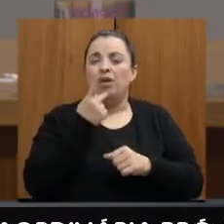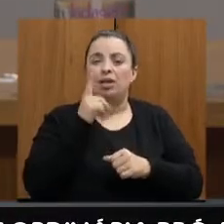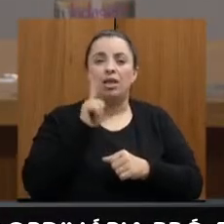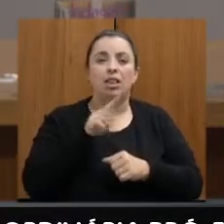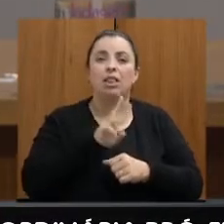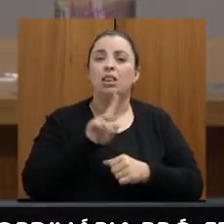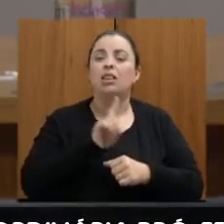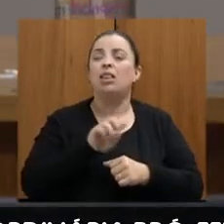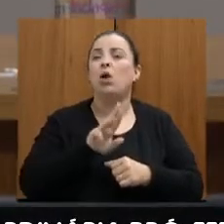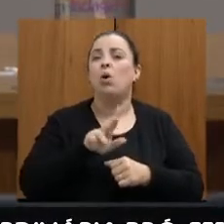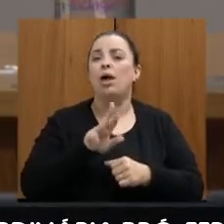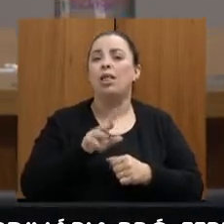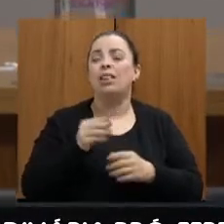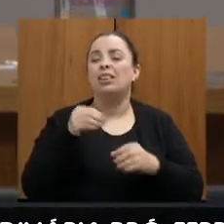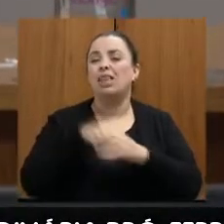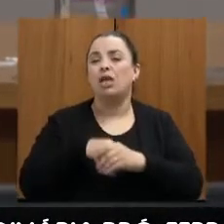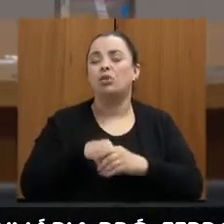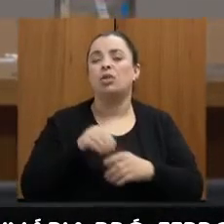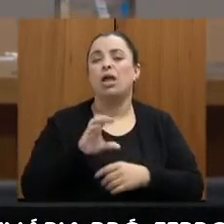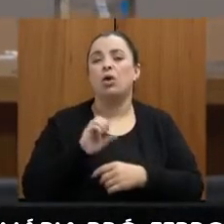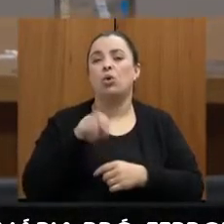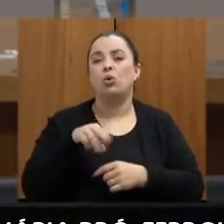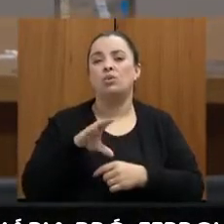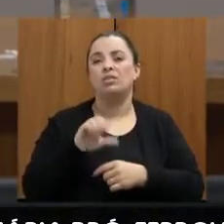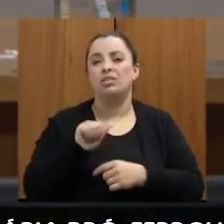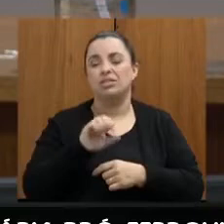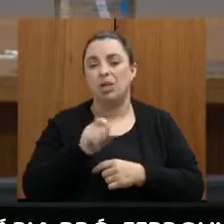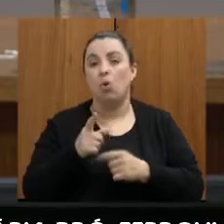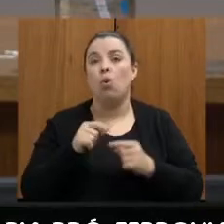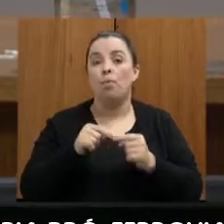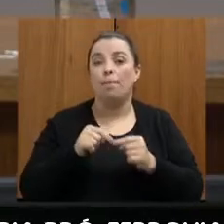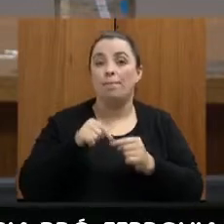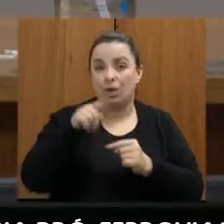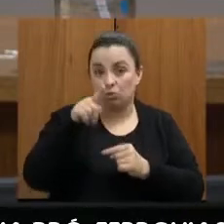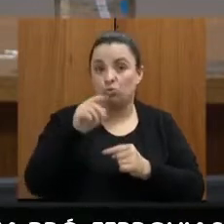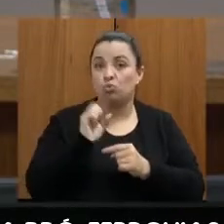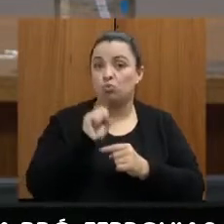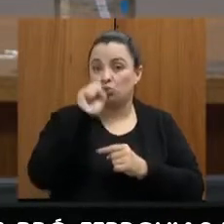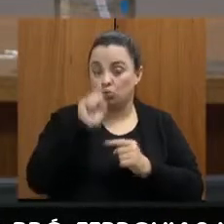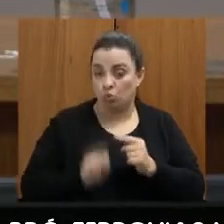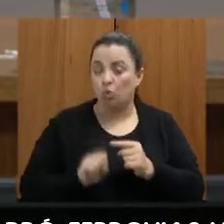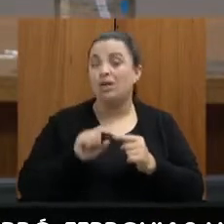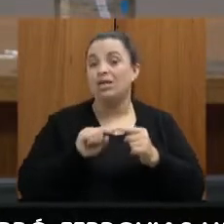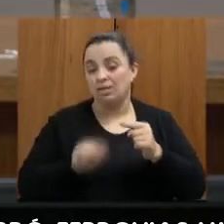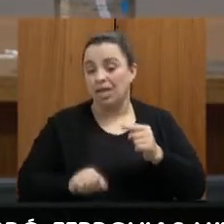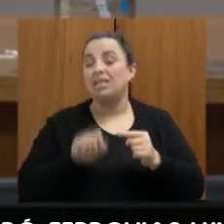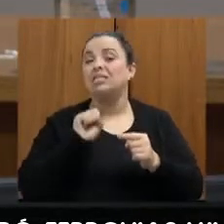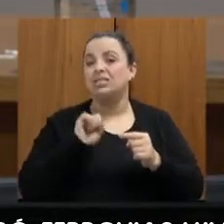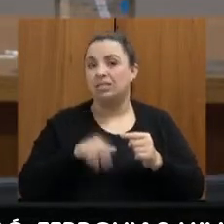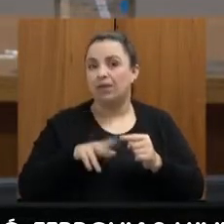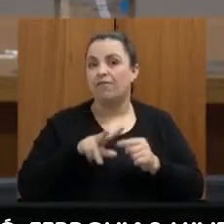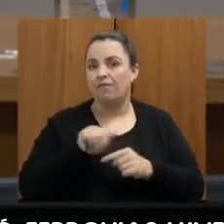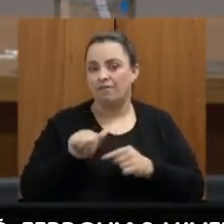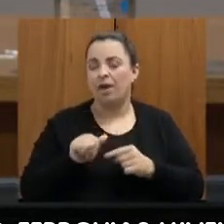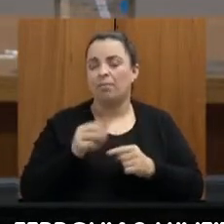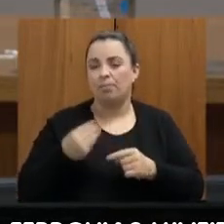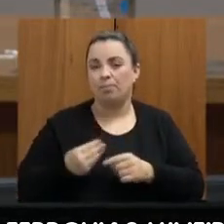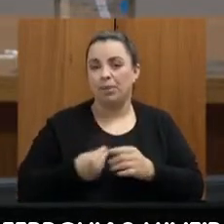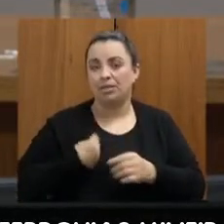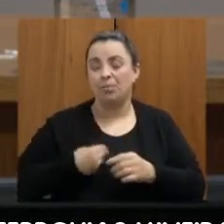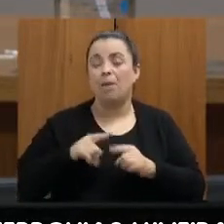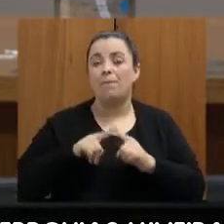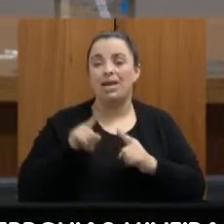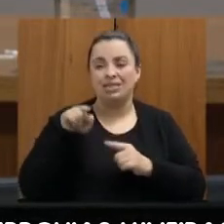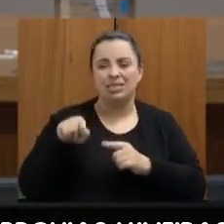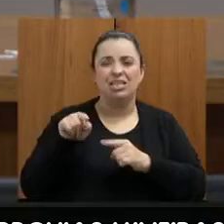três para o sul a entrar mas só pode ter meu compromisso aqui da priorização dessa desse trecho que a